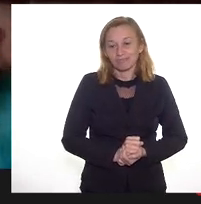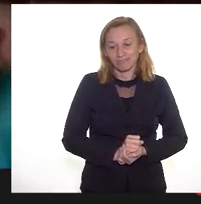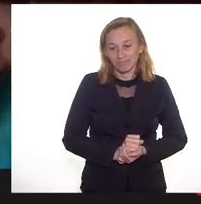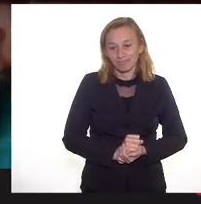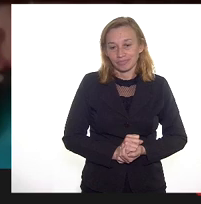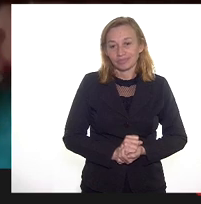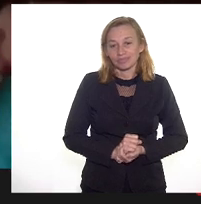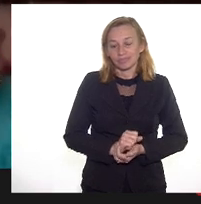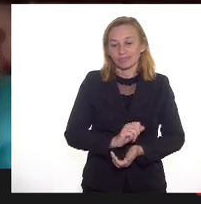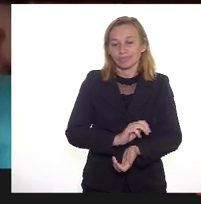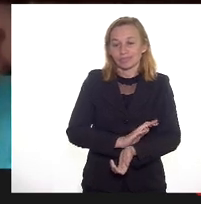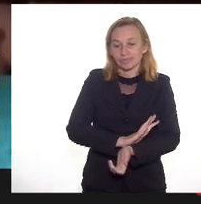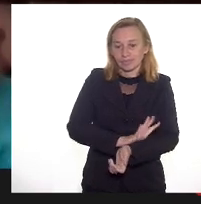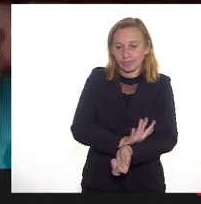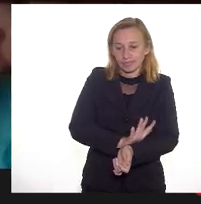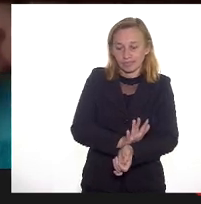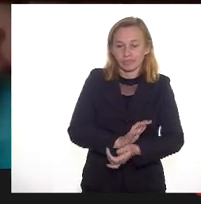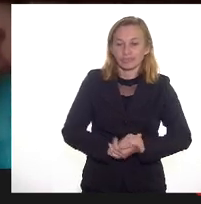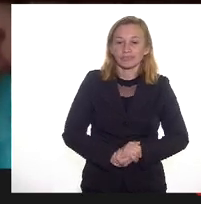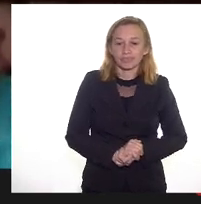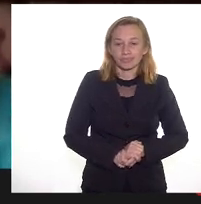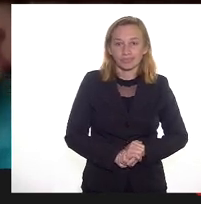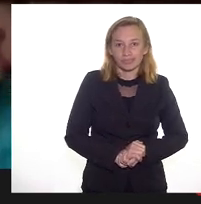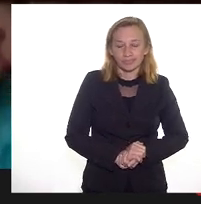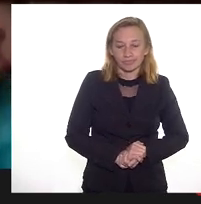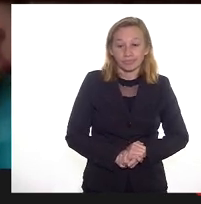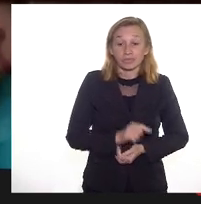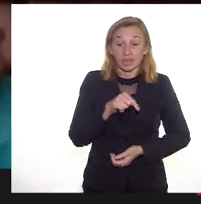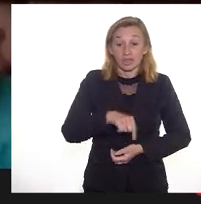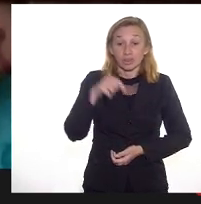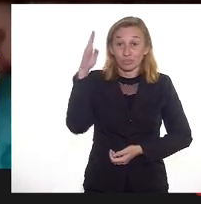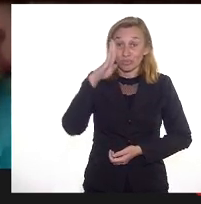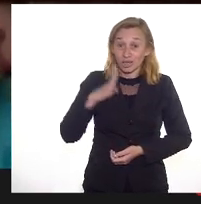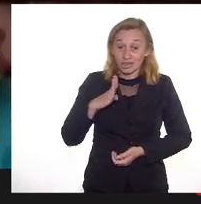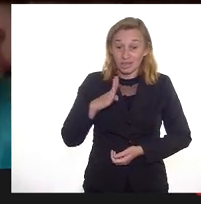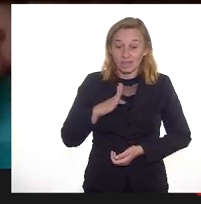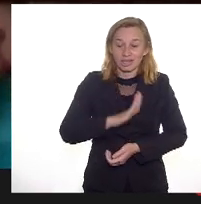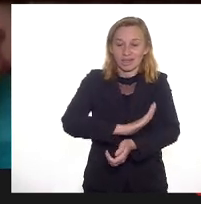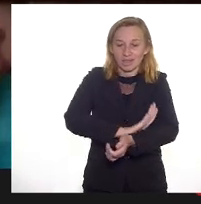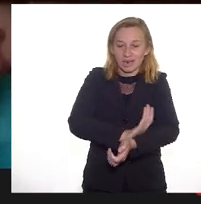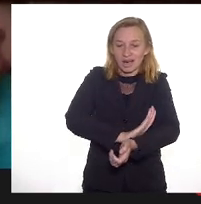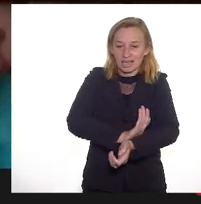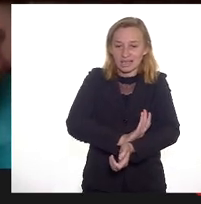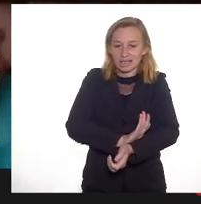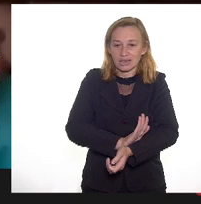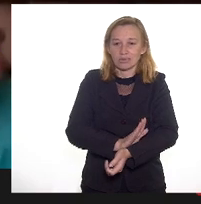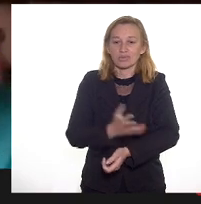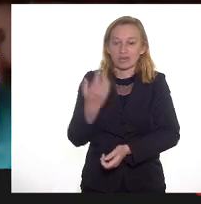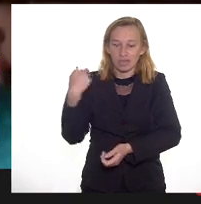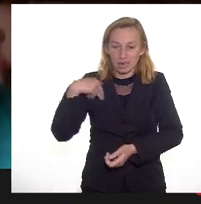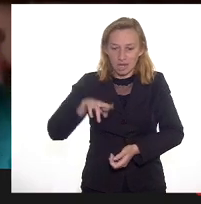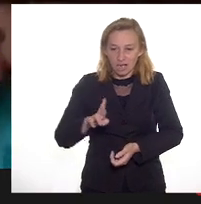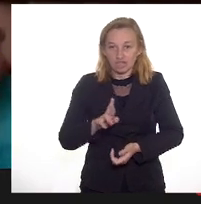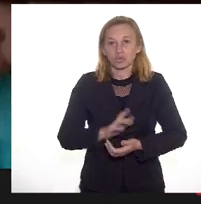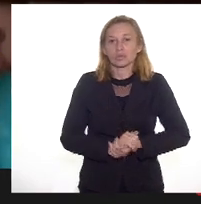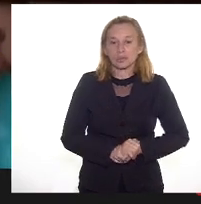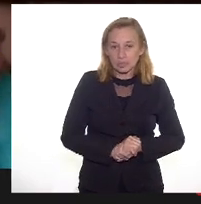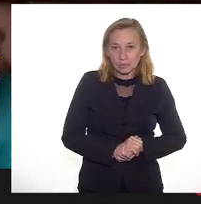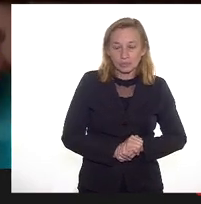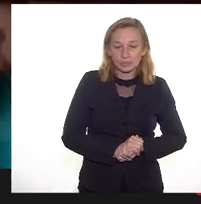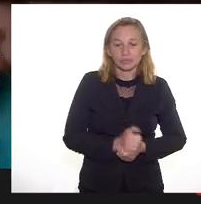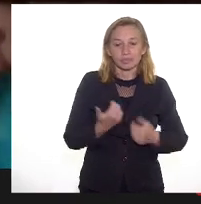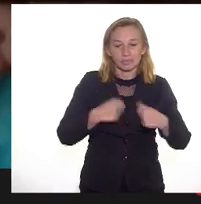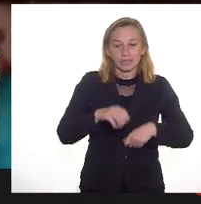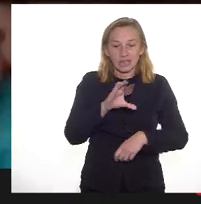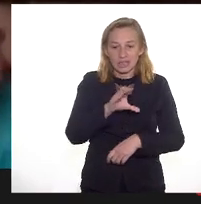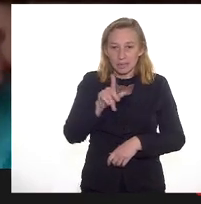do racismo. Então, nós estamos diante, aqui no Brasil, de racismo religioso. Nós precisamos, nessa